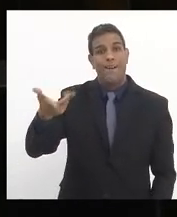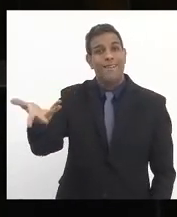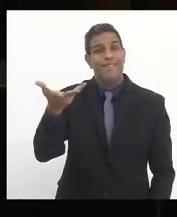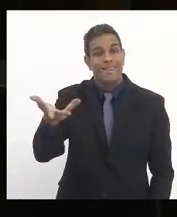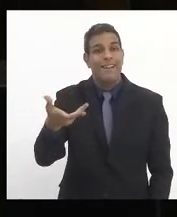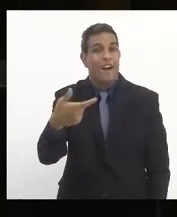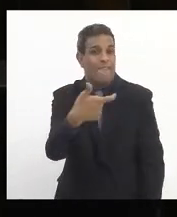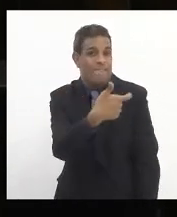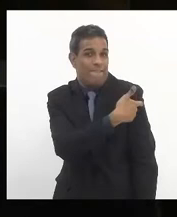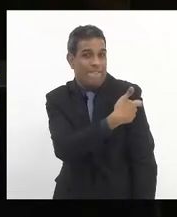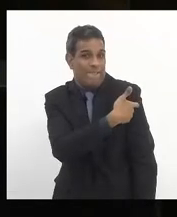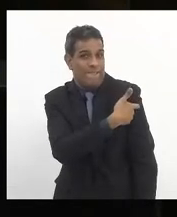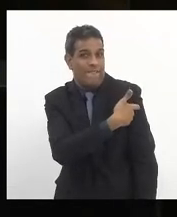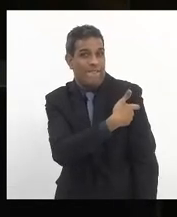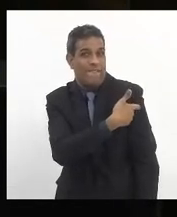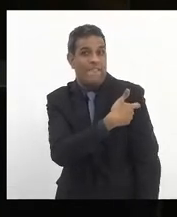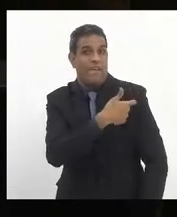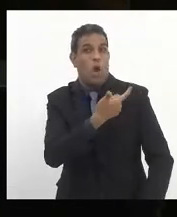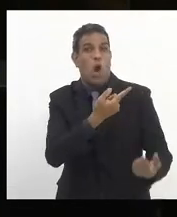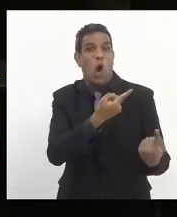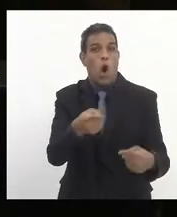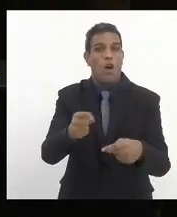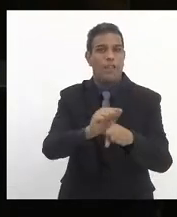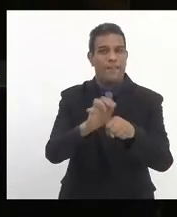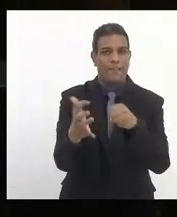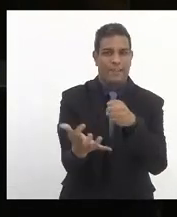vacinar contra a Covid-19,